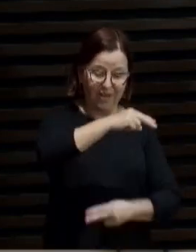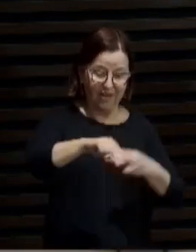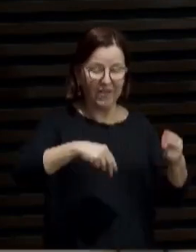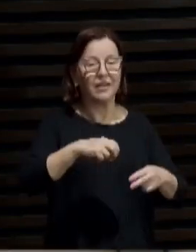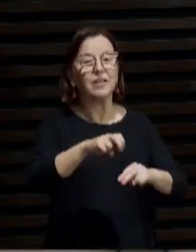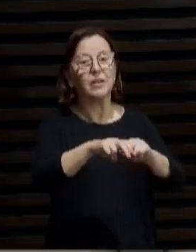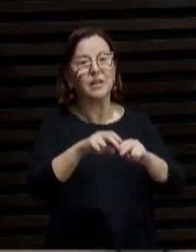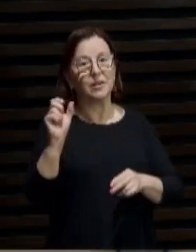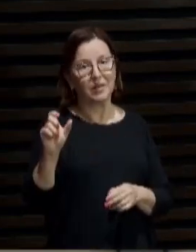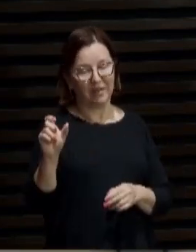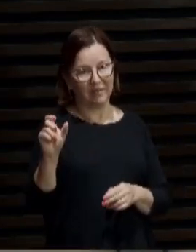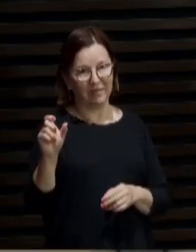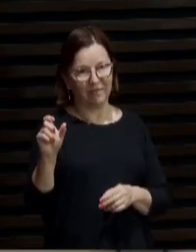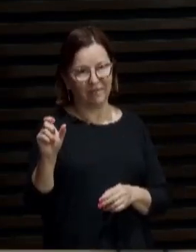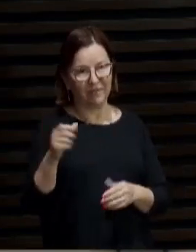foi feito.